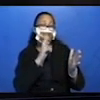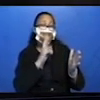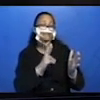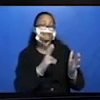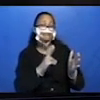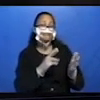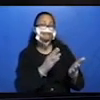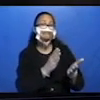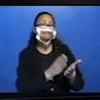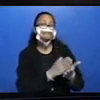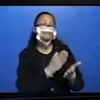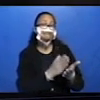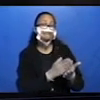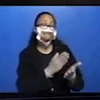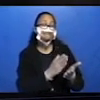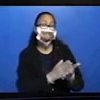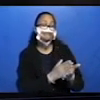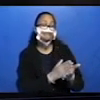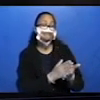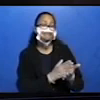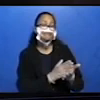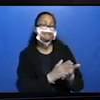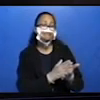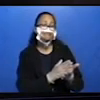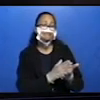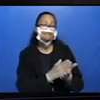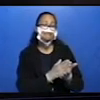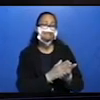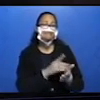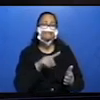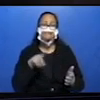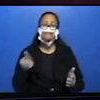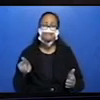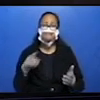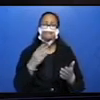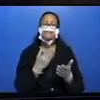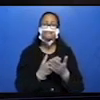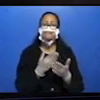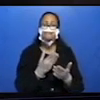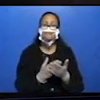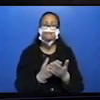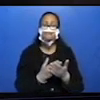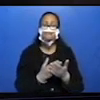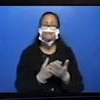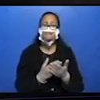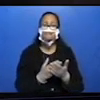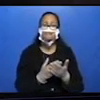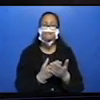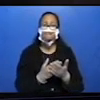de vocês, de acordo com o que você estudou nessas aulas.